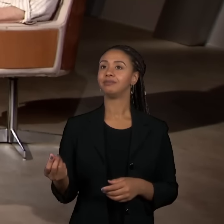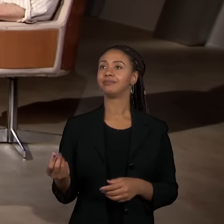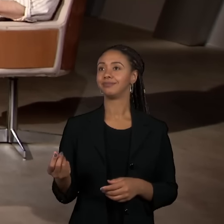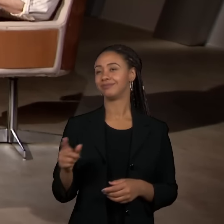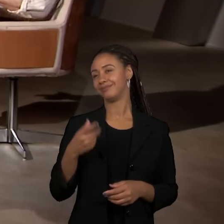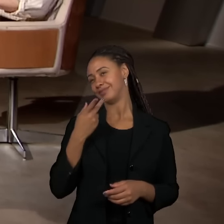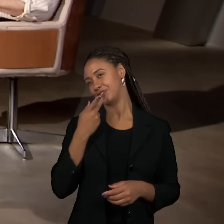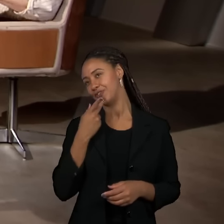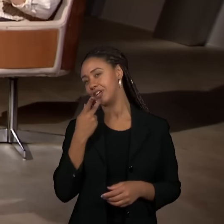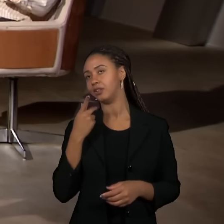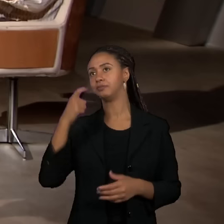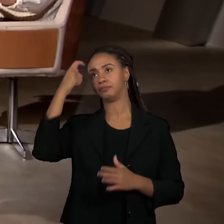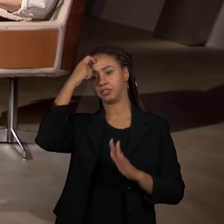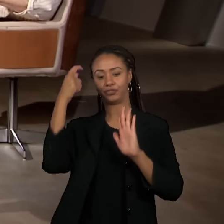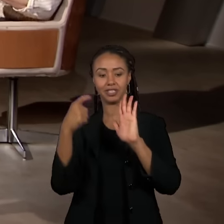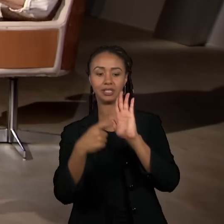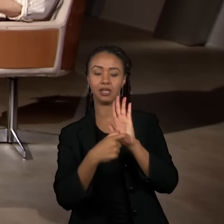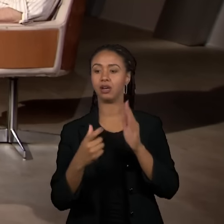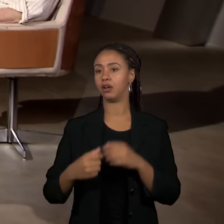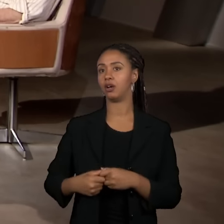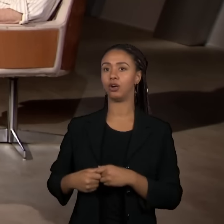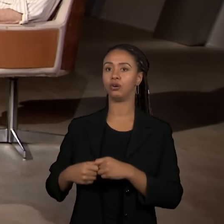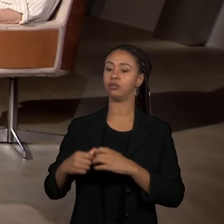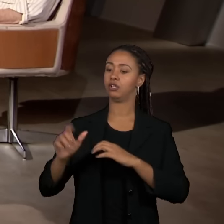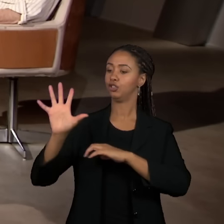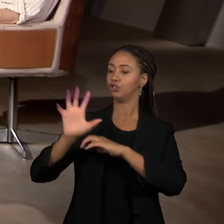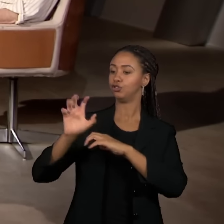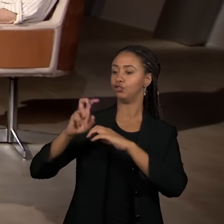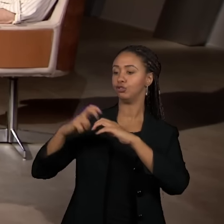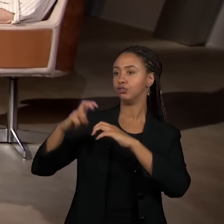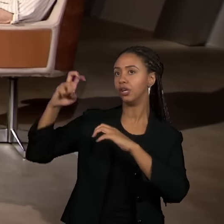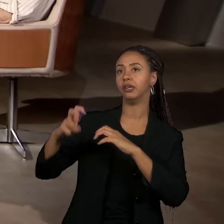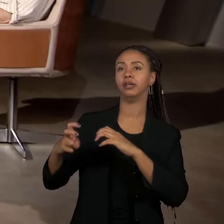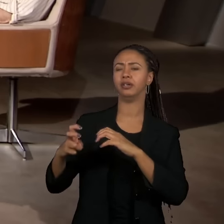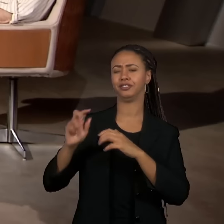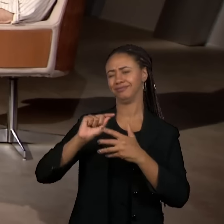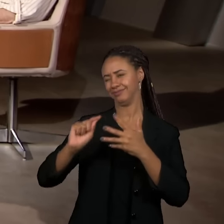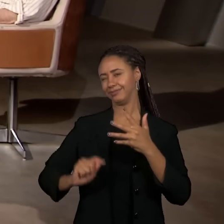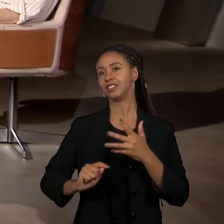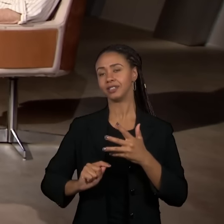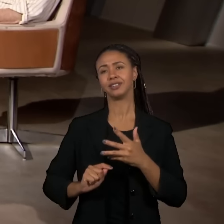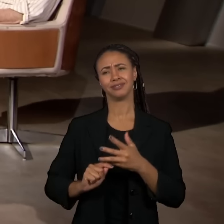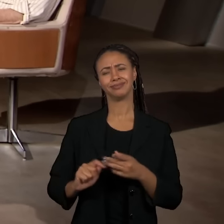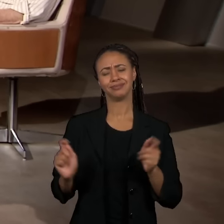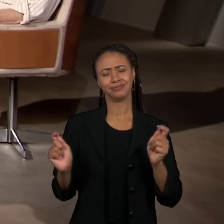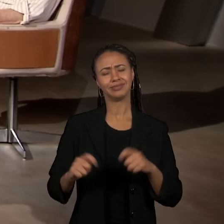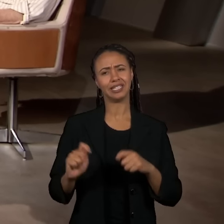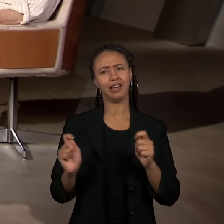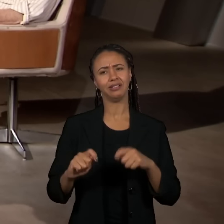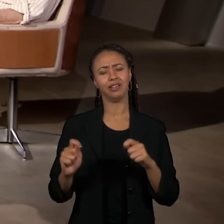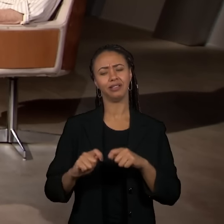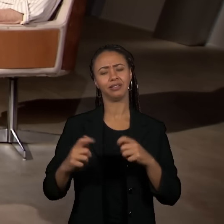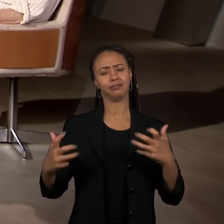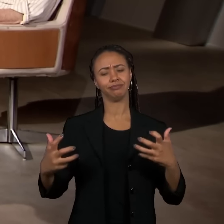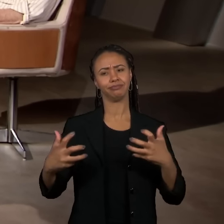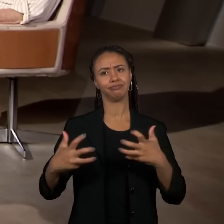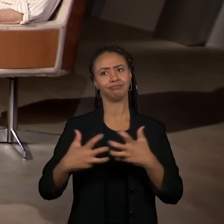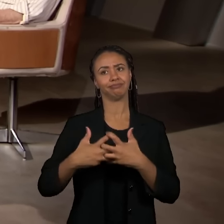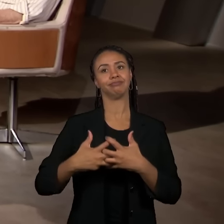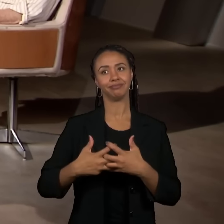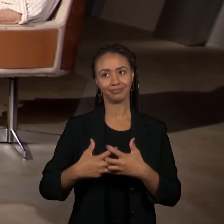falando de Inteligência Artificial de chat etc que eu acho que pode ser um parceiro assim Fantástico né pro